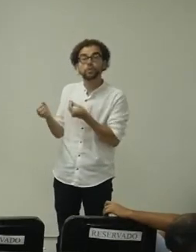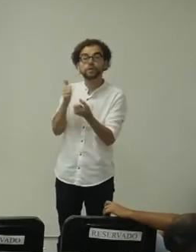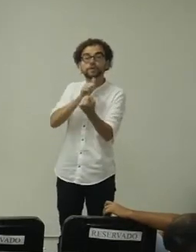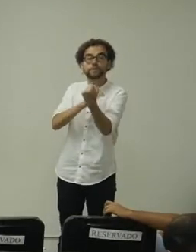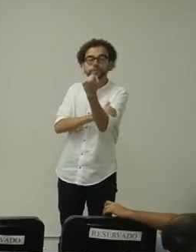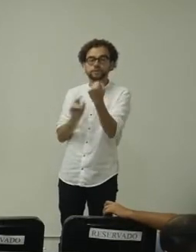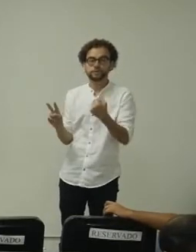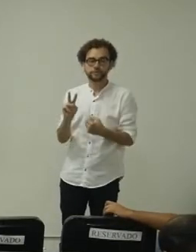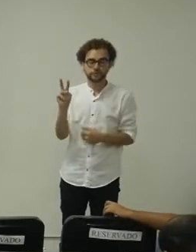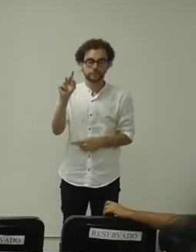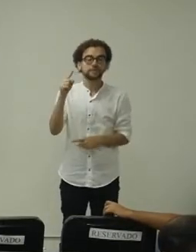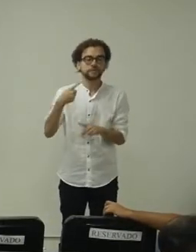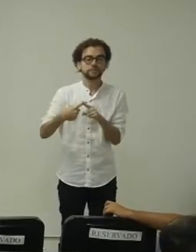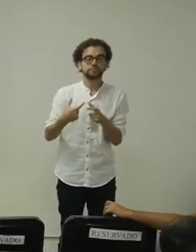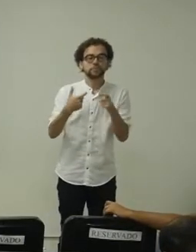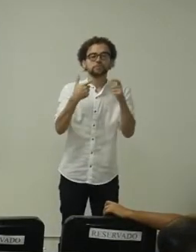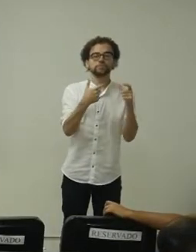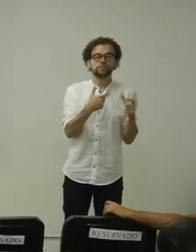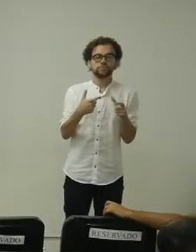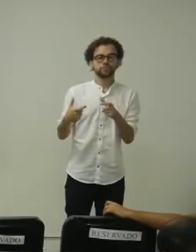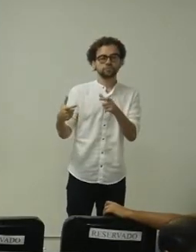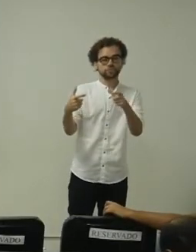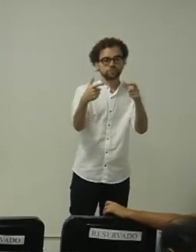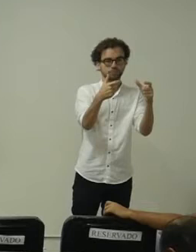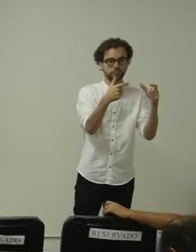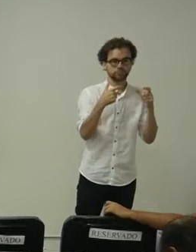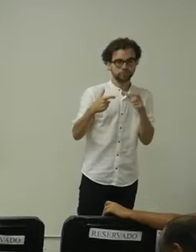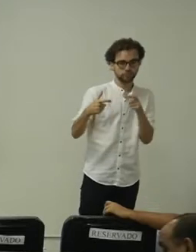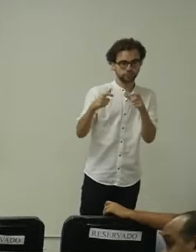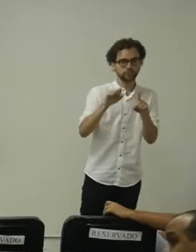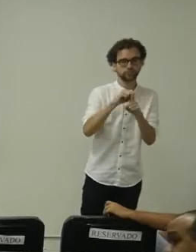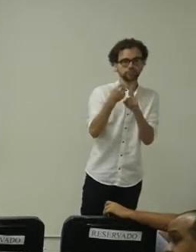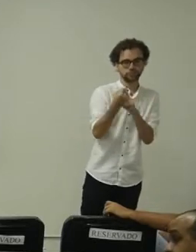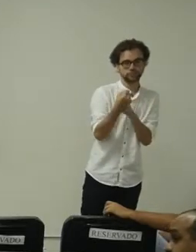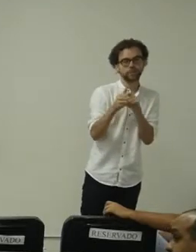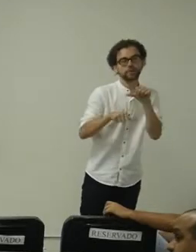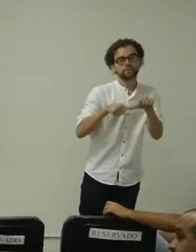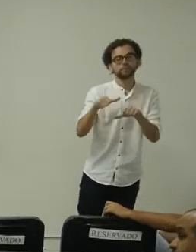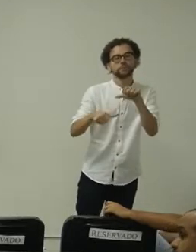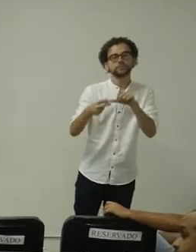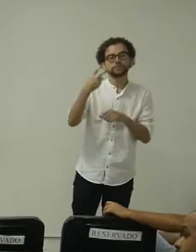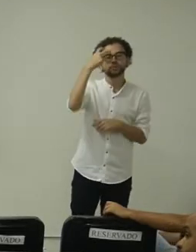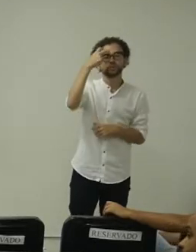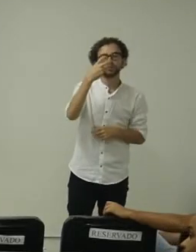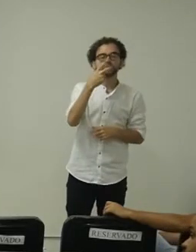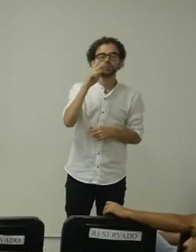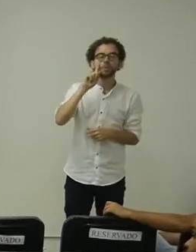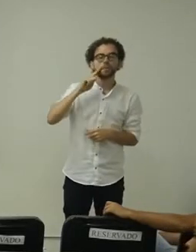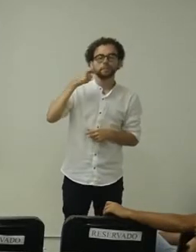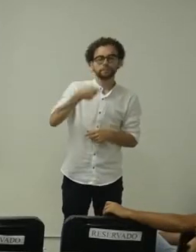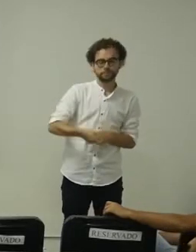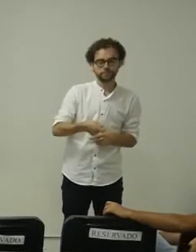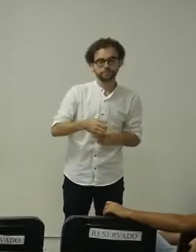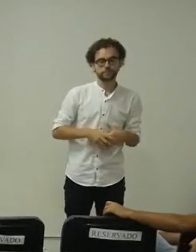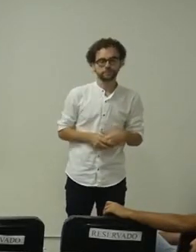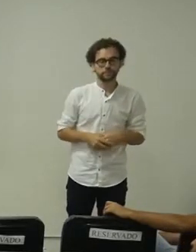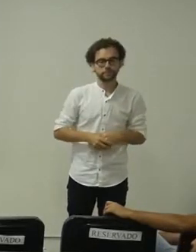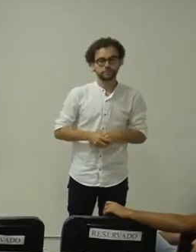feminismo, o seu lugar na sociedade e mudar essa cultura machista. Acho que essa cabe, professora